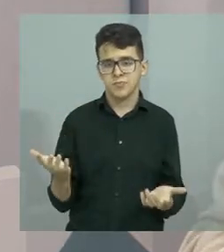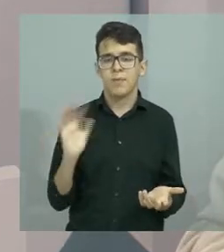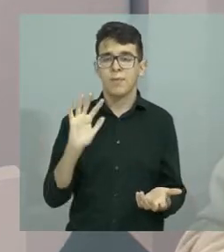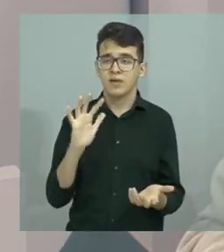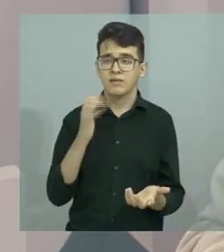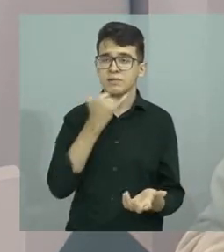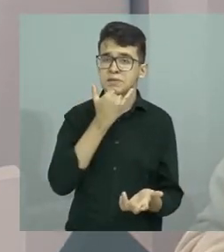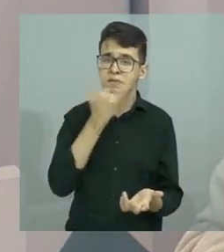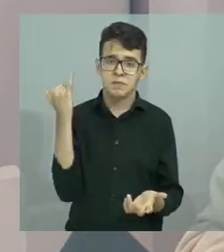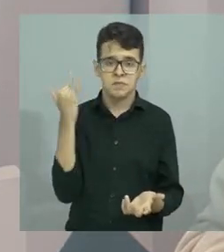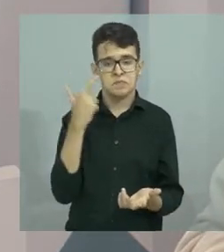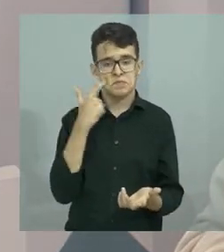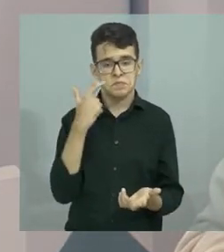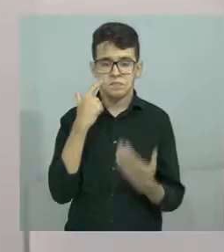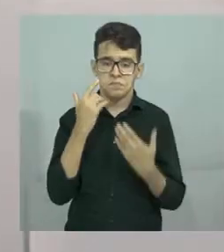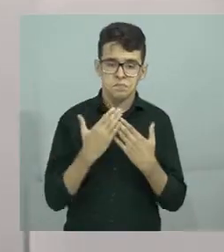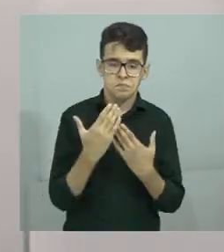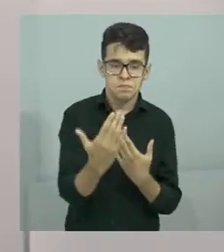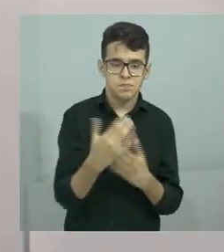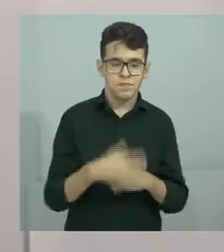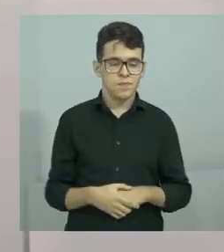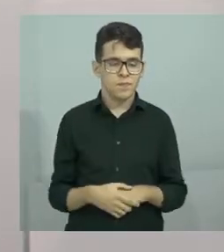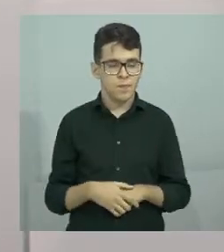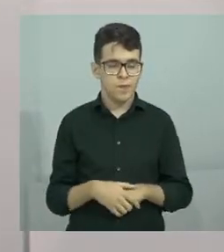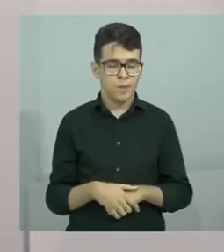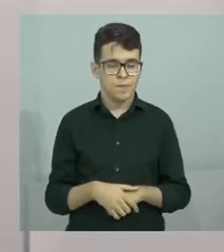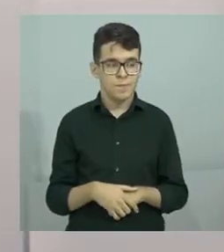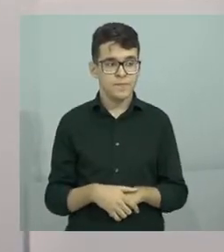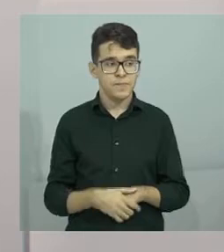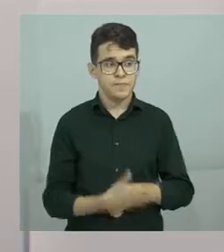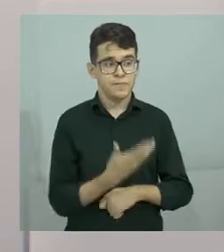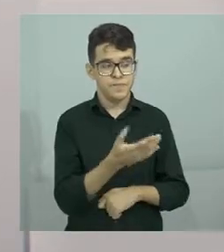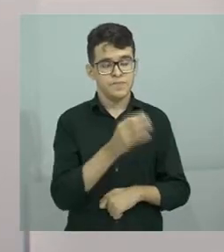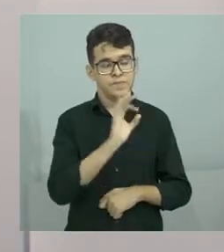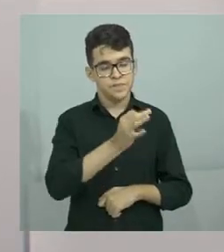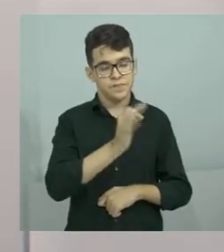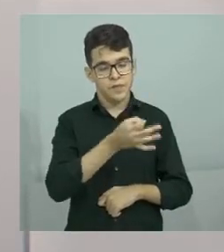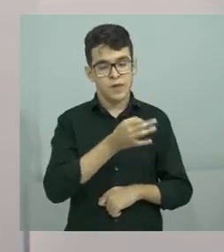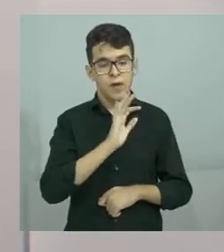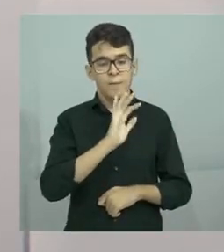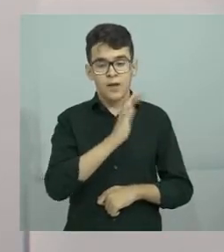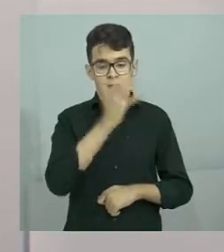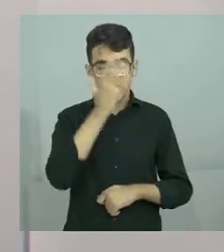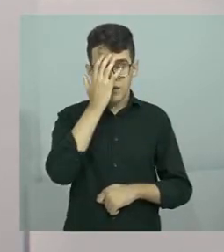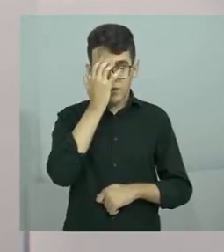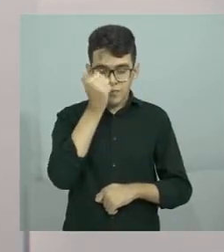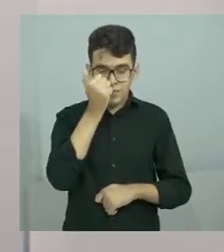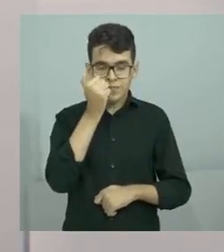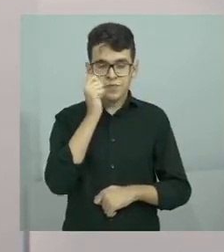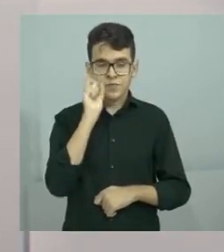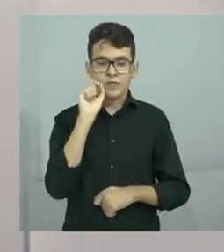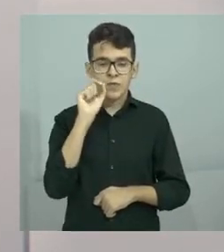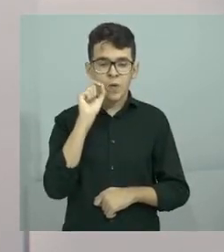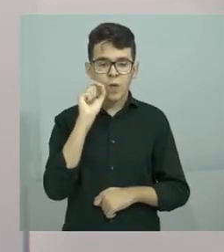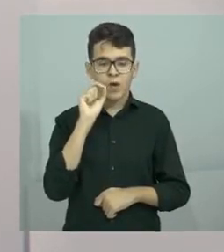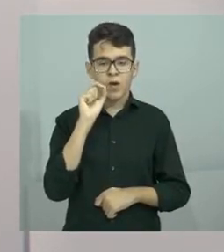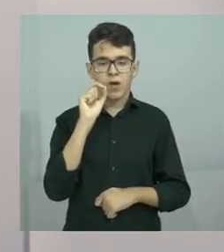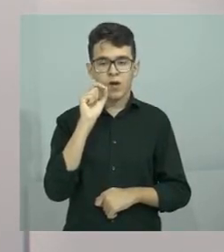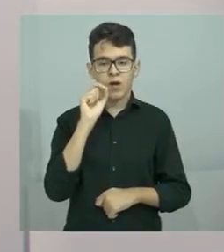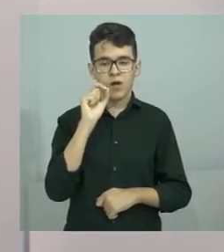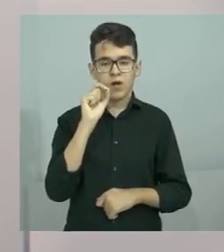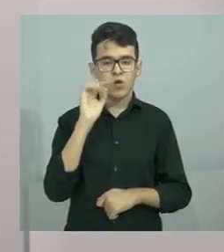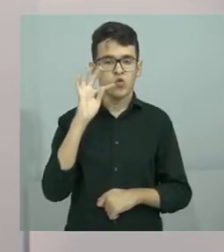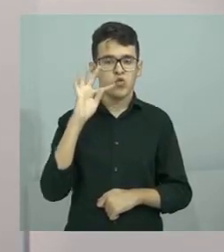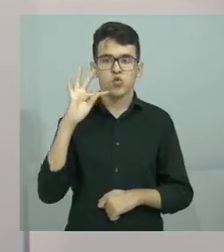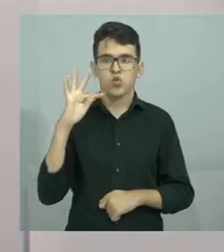desses próximos meses. Certo, mas o que já está mais ou menos definido é que não são todos os vereadores